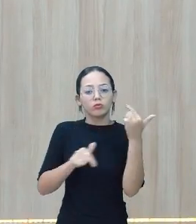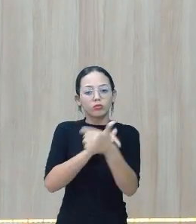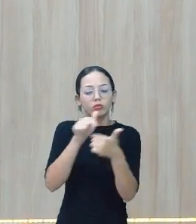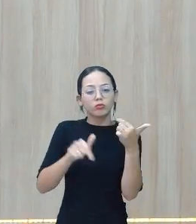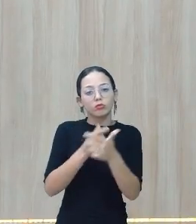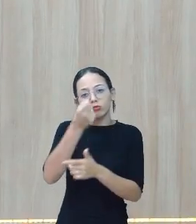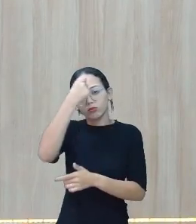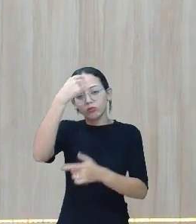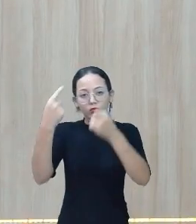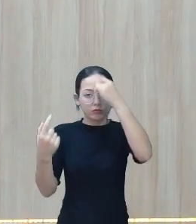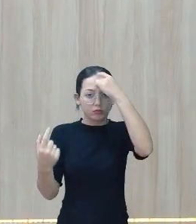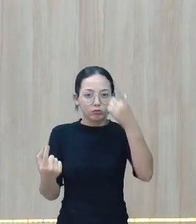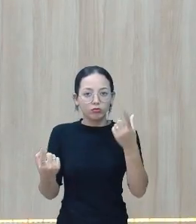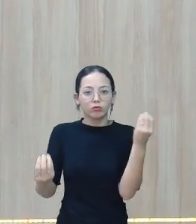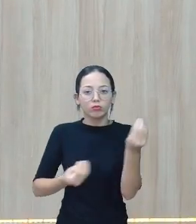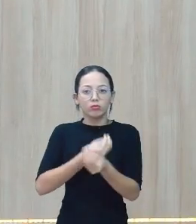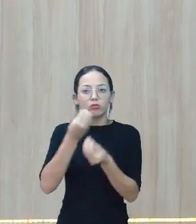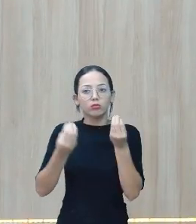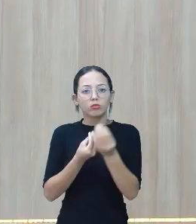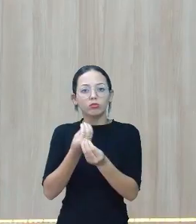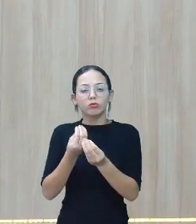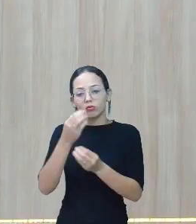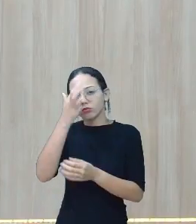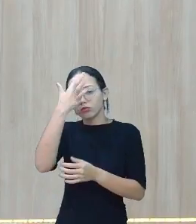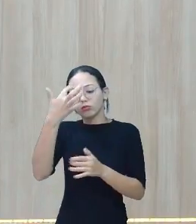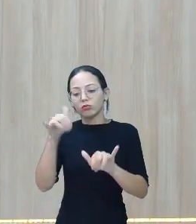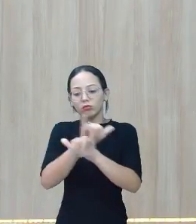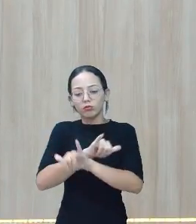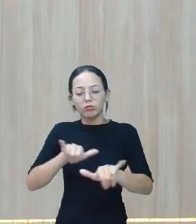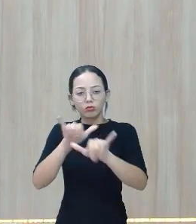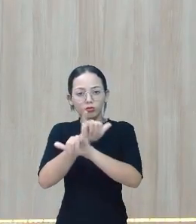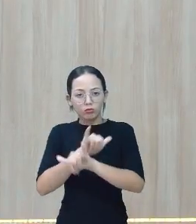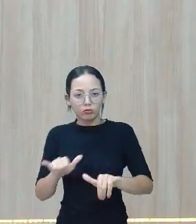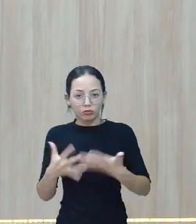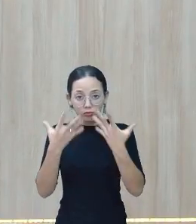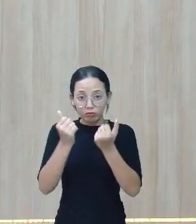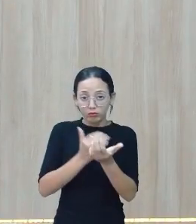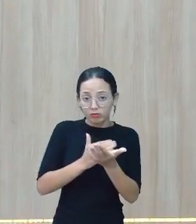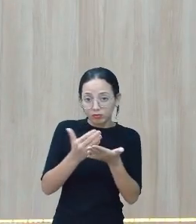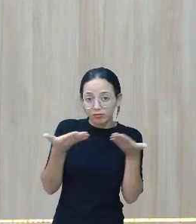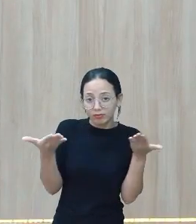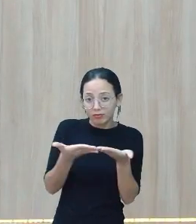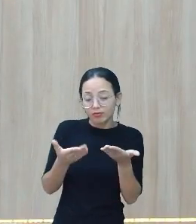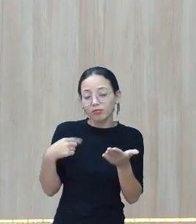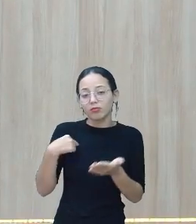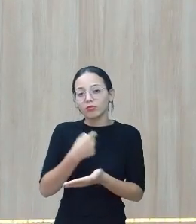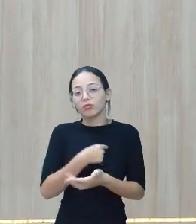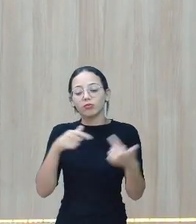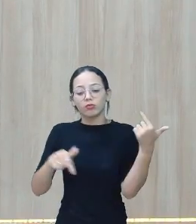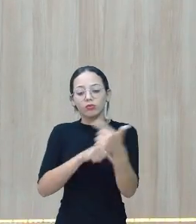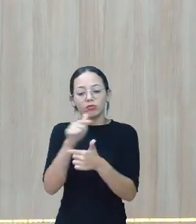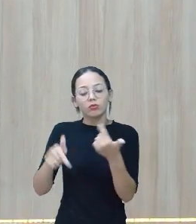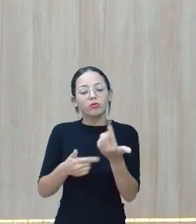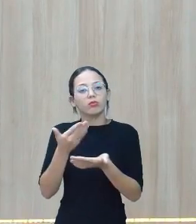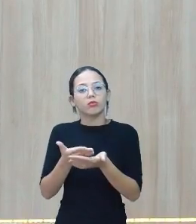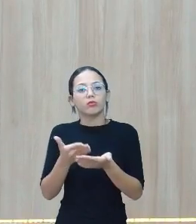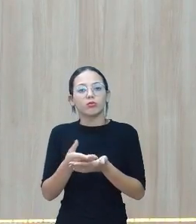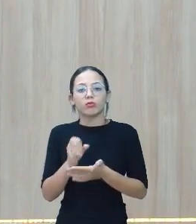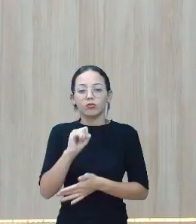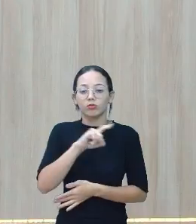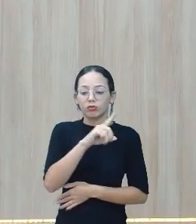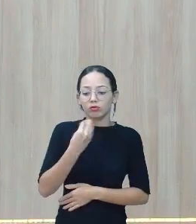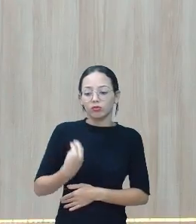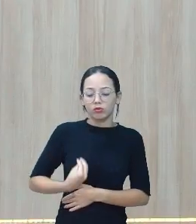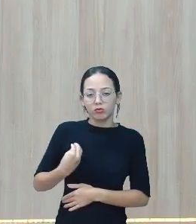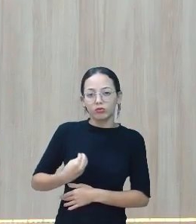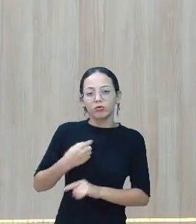de tratamento da informação, tá certo? Então, vamos iniciar aí, a gente está trabalhando aqui nessa aula, se você está vendo ao vivo,